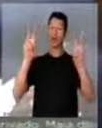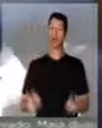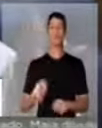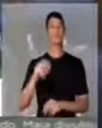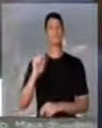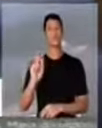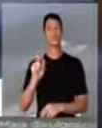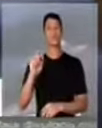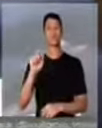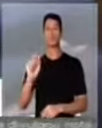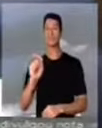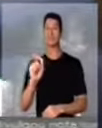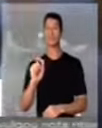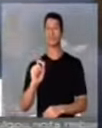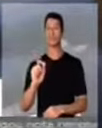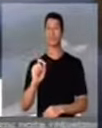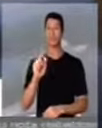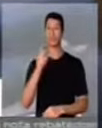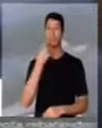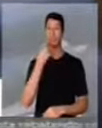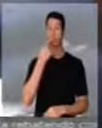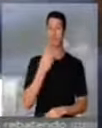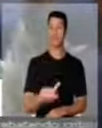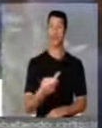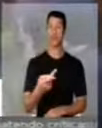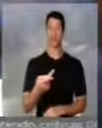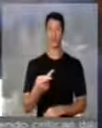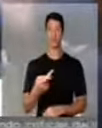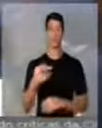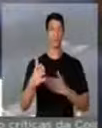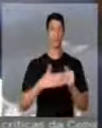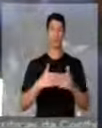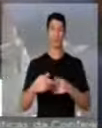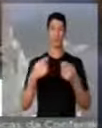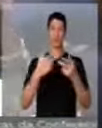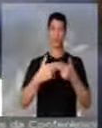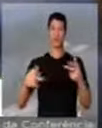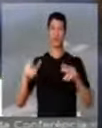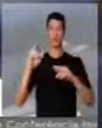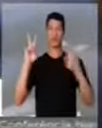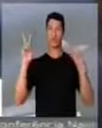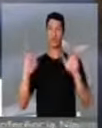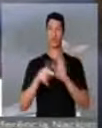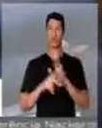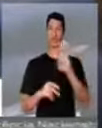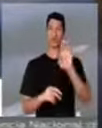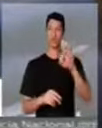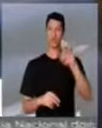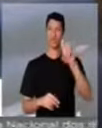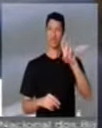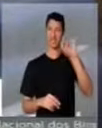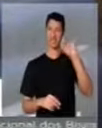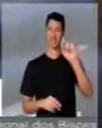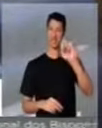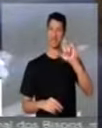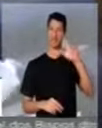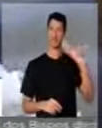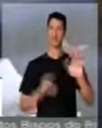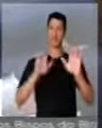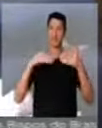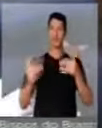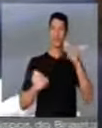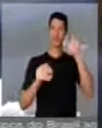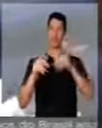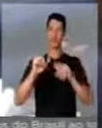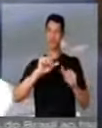vezes em que se fala qualquer coisa relacionada à Benedita da Silva, quando ela